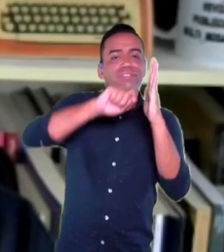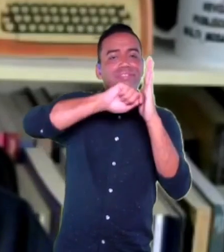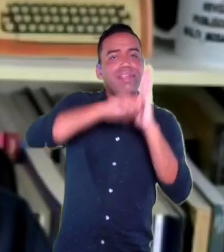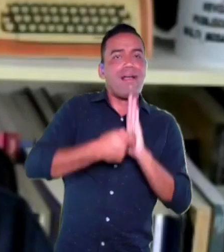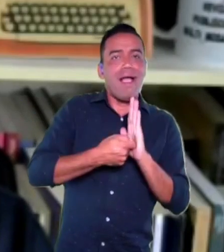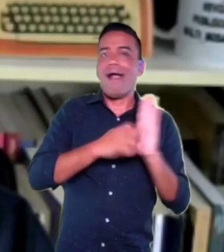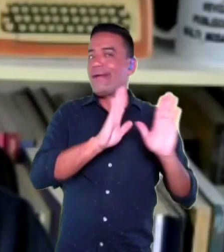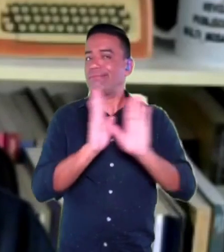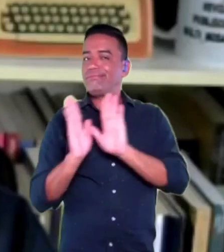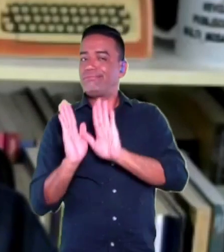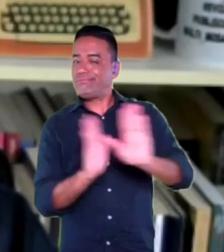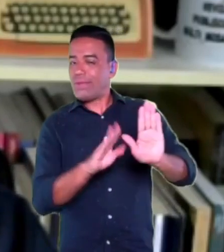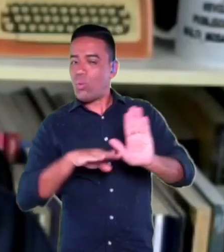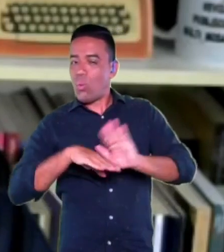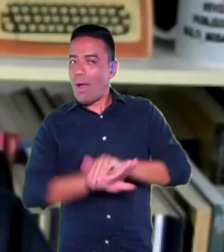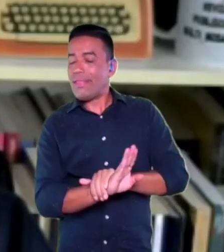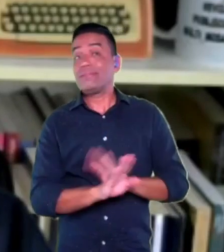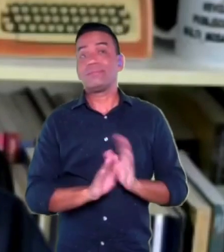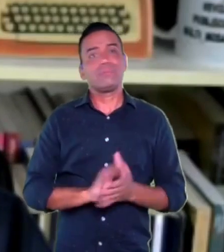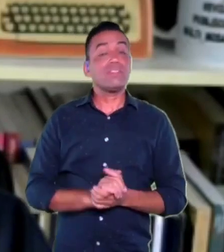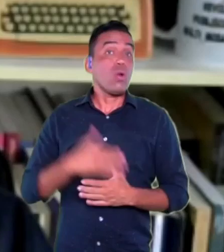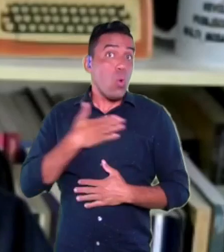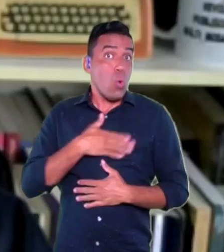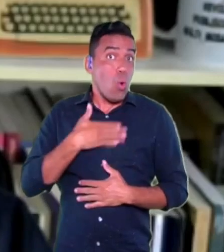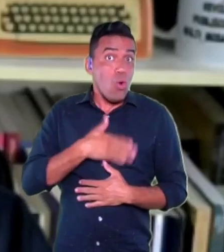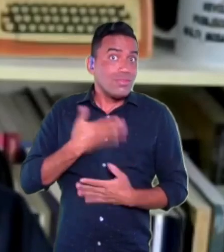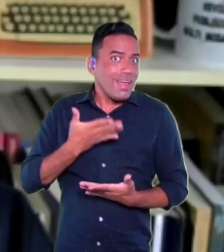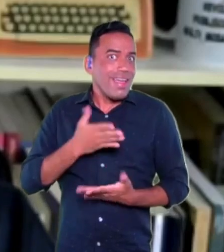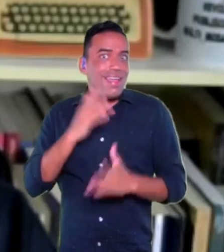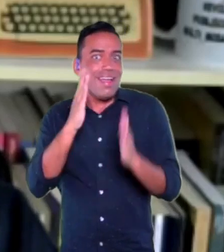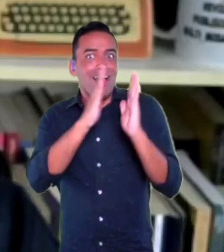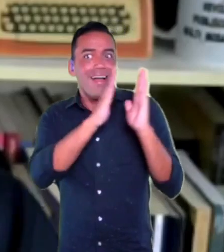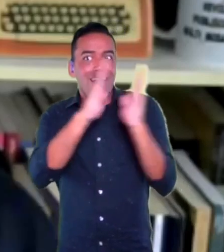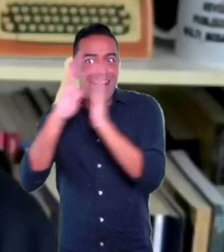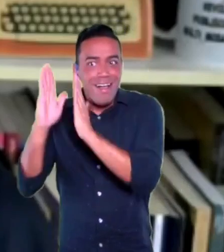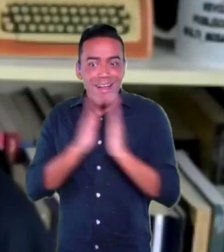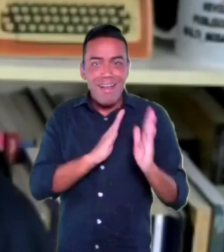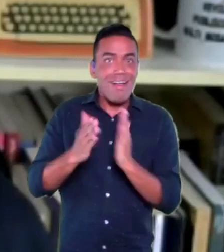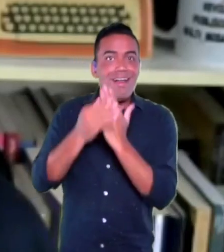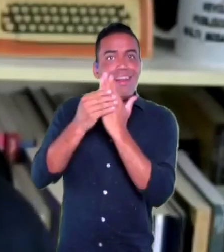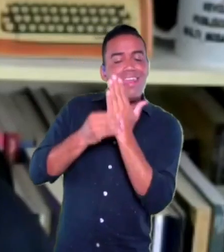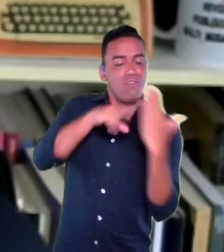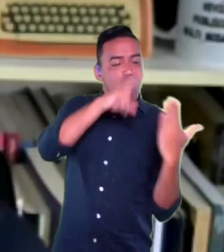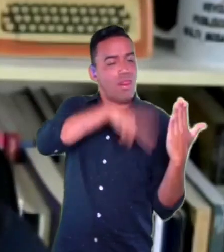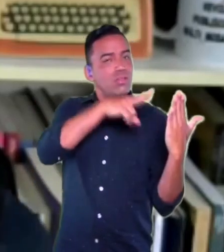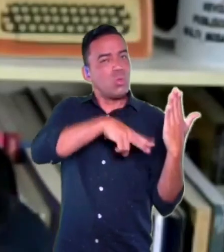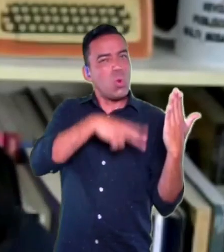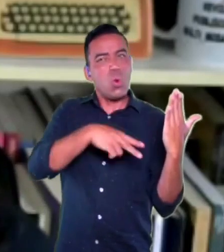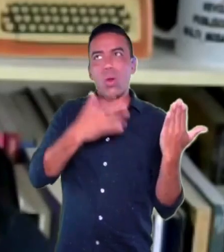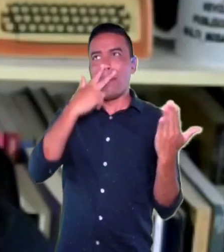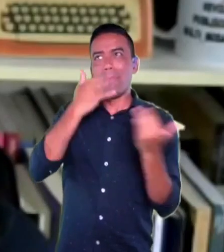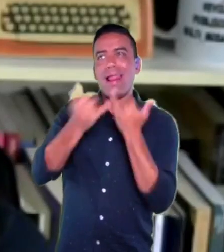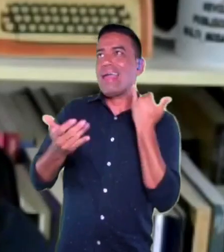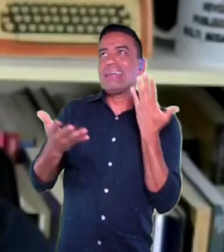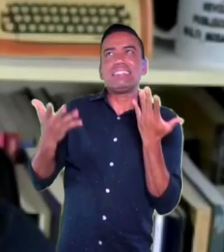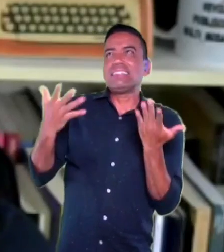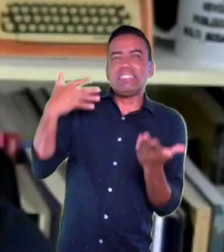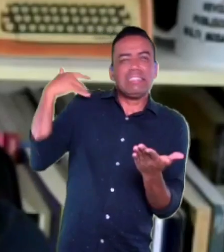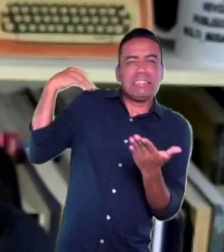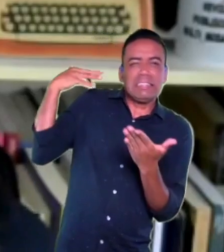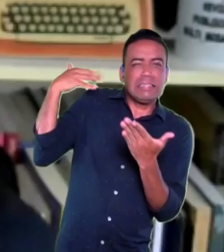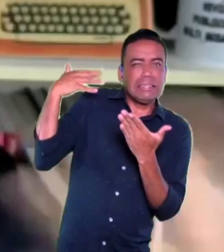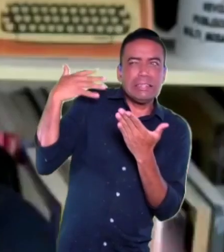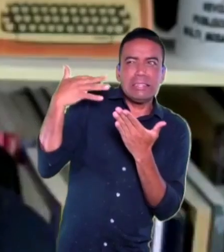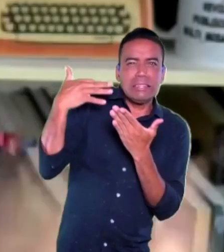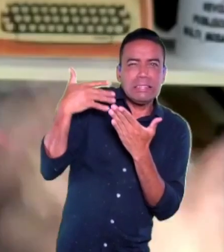eu não sei muito, assim, eu acho que eu gostei de livro, leitura, isso costuma vir de longe na vida da gente, né?